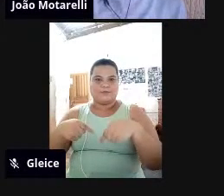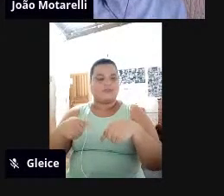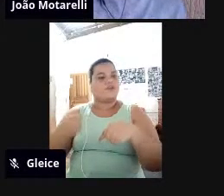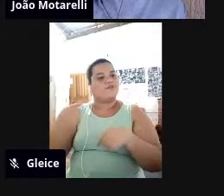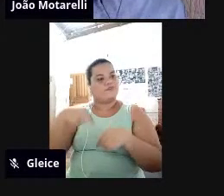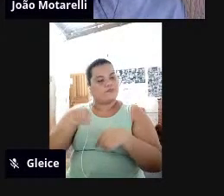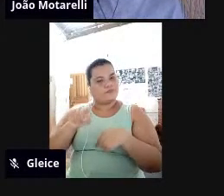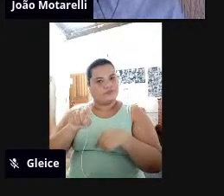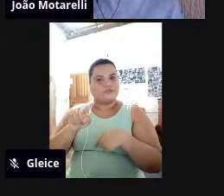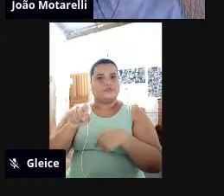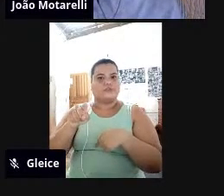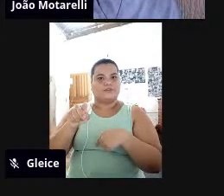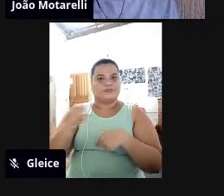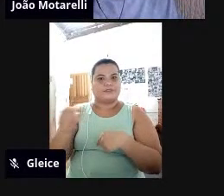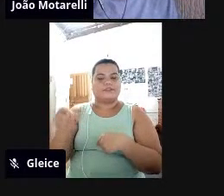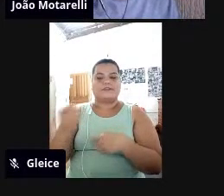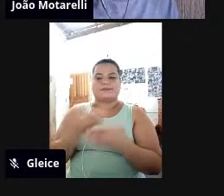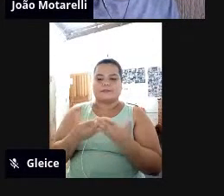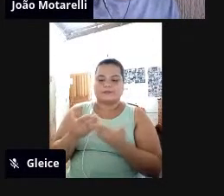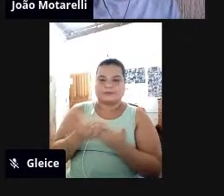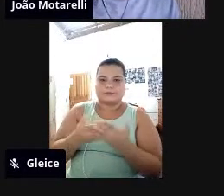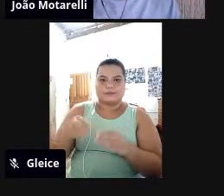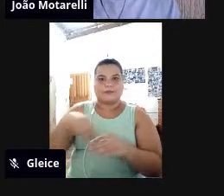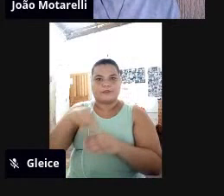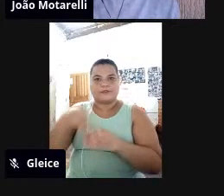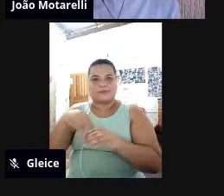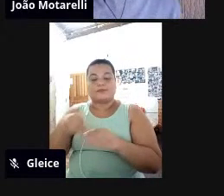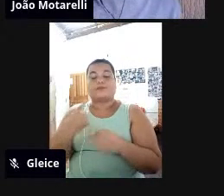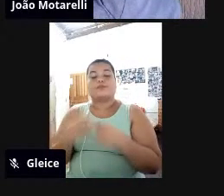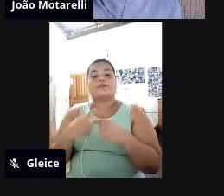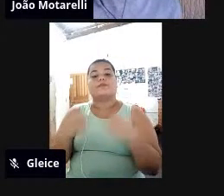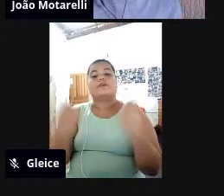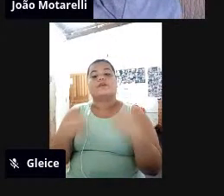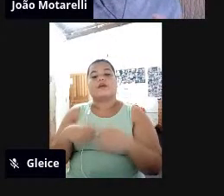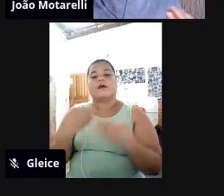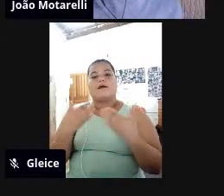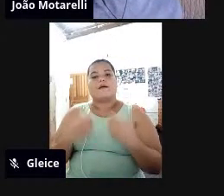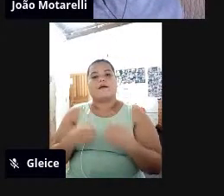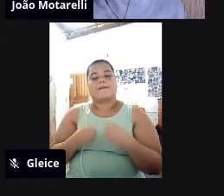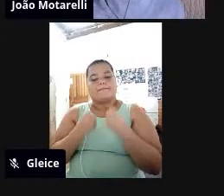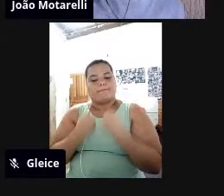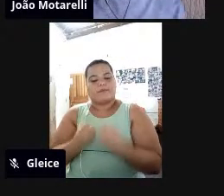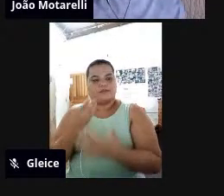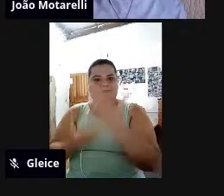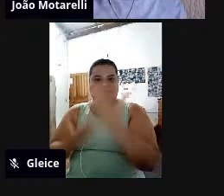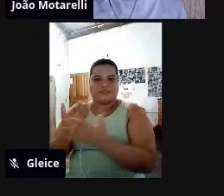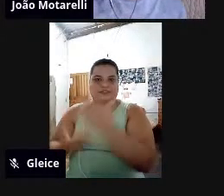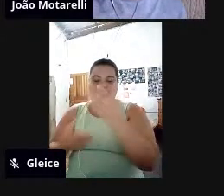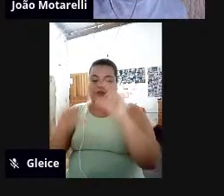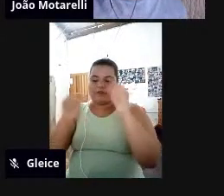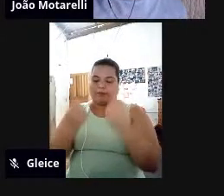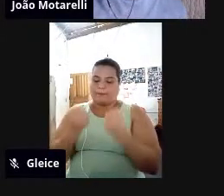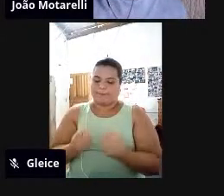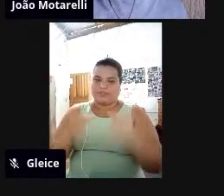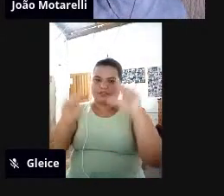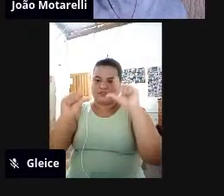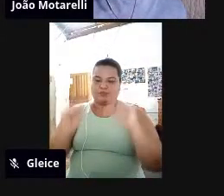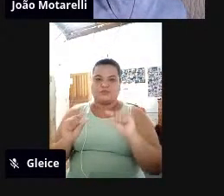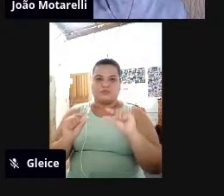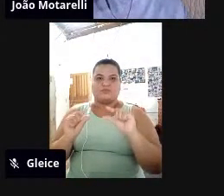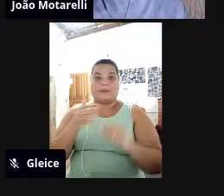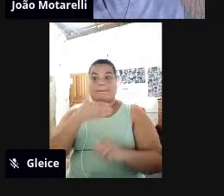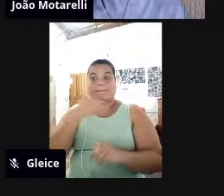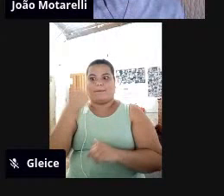dessa assessoria de corrida, para a perda de peso, para que eles tivessem um aumento da performance para a maratona. Só